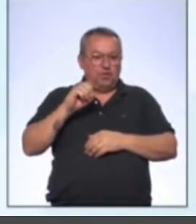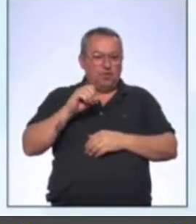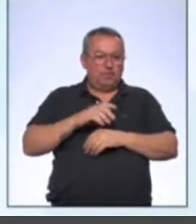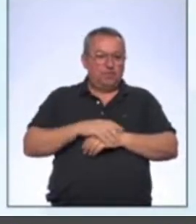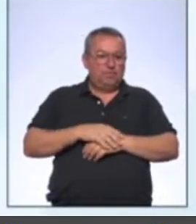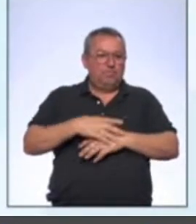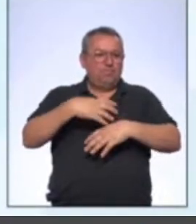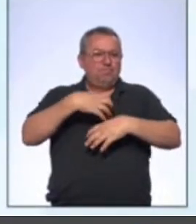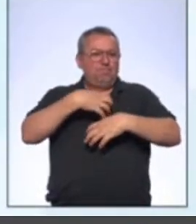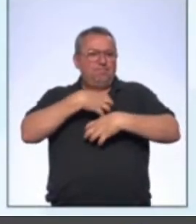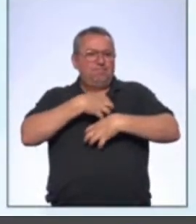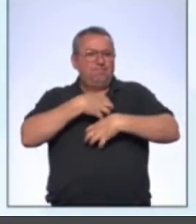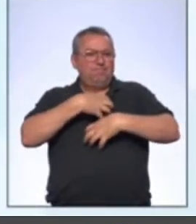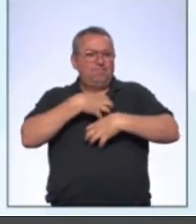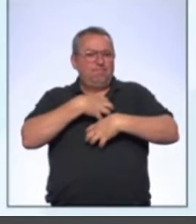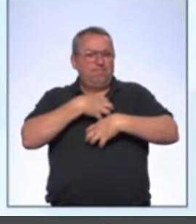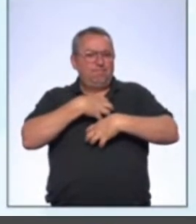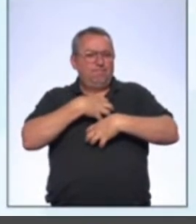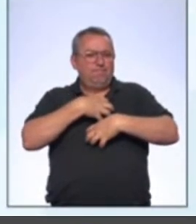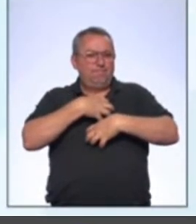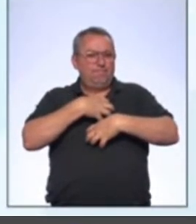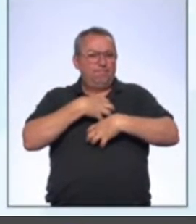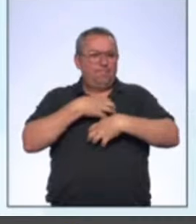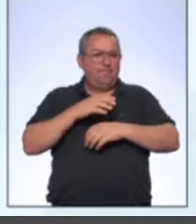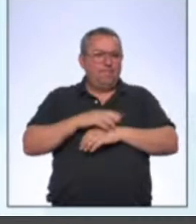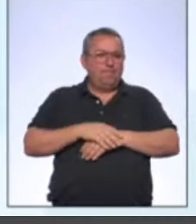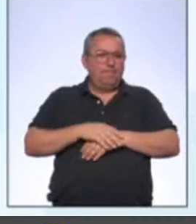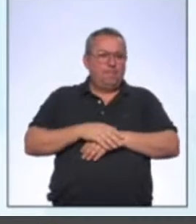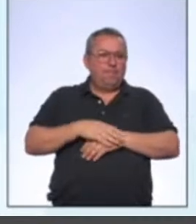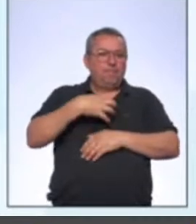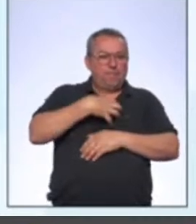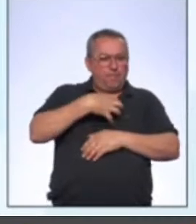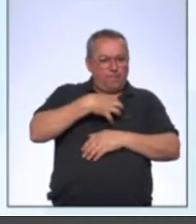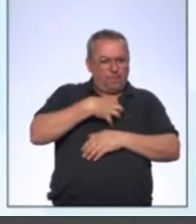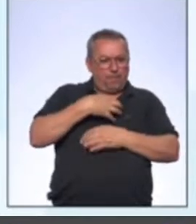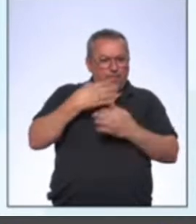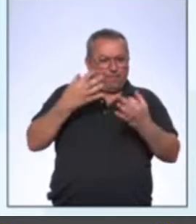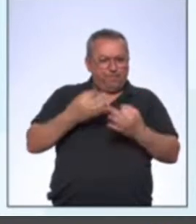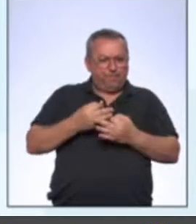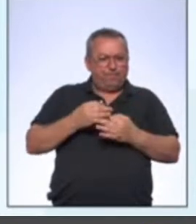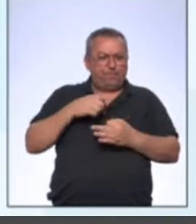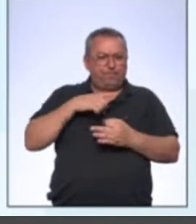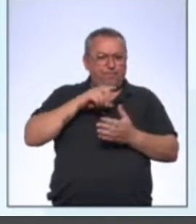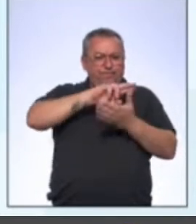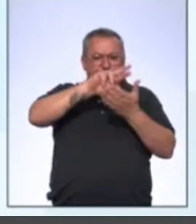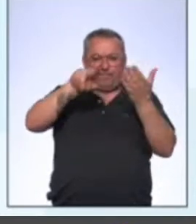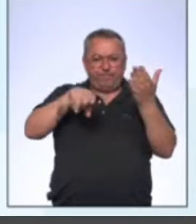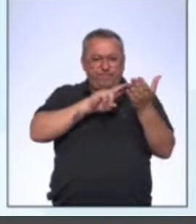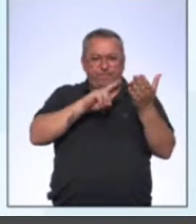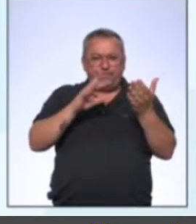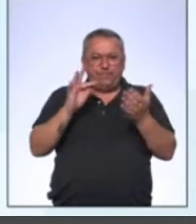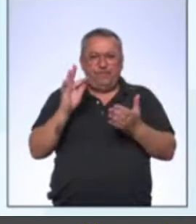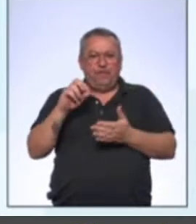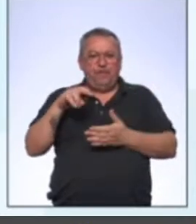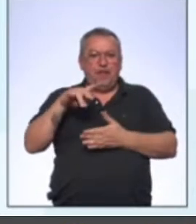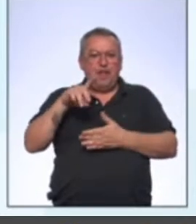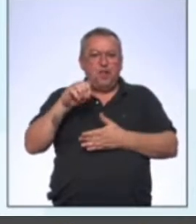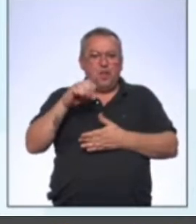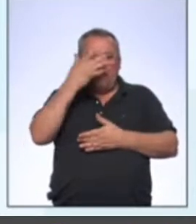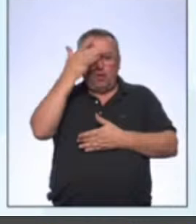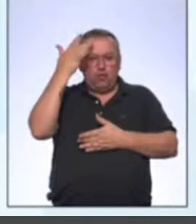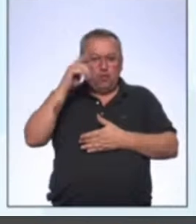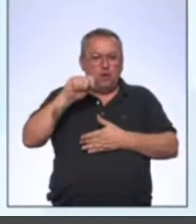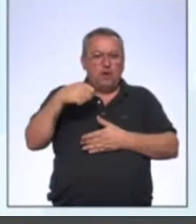Do Fernando Pessoa. Olha, escritor sublime. Tem vários pseudônimos. Escreveu aí.